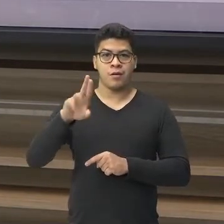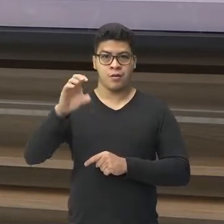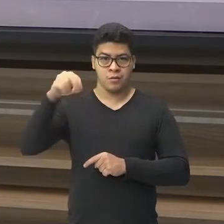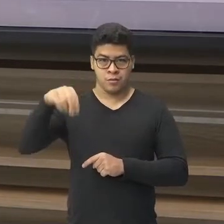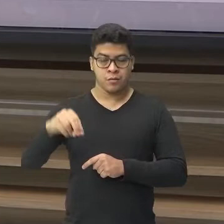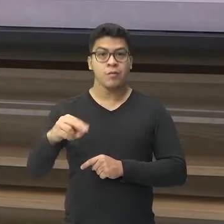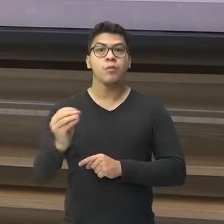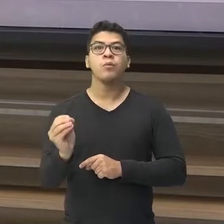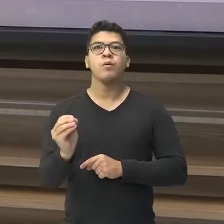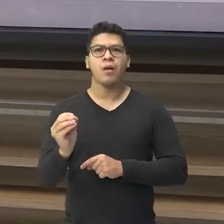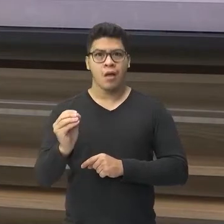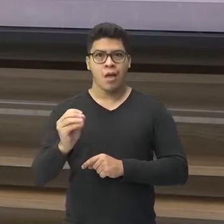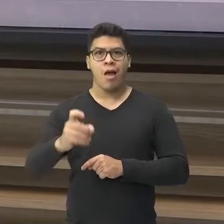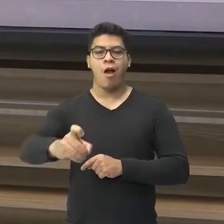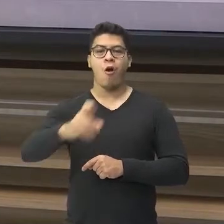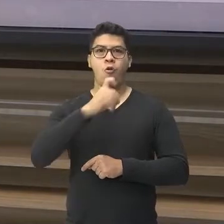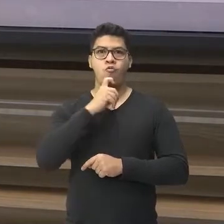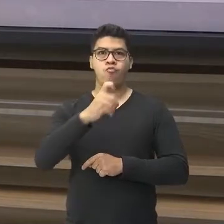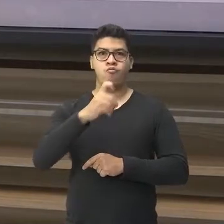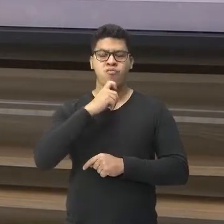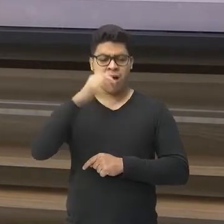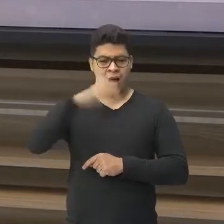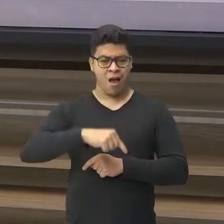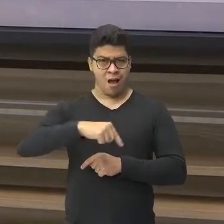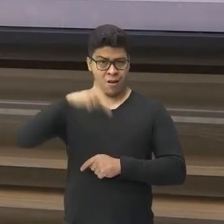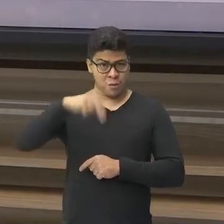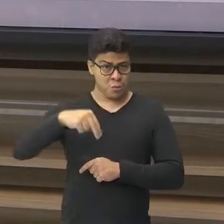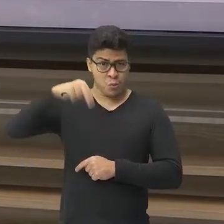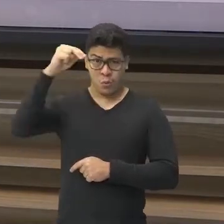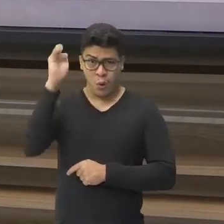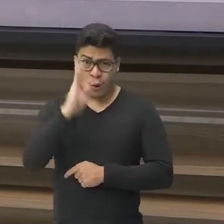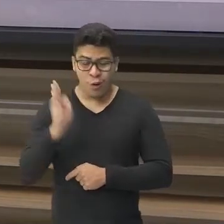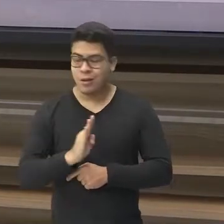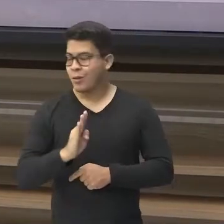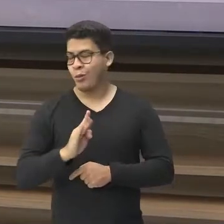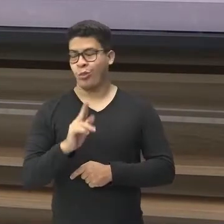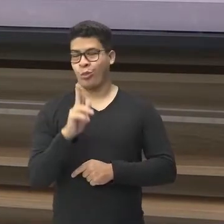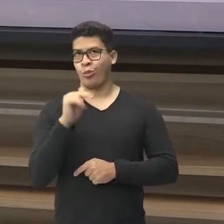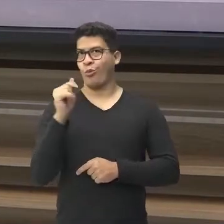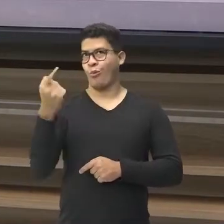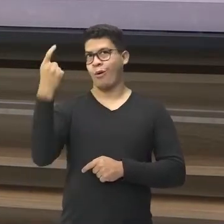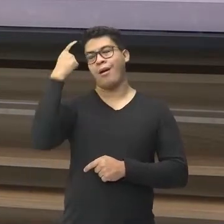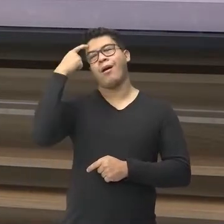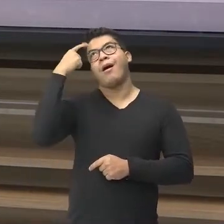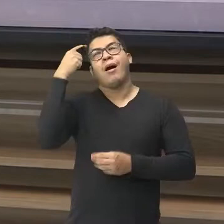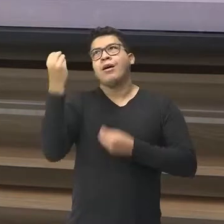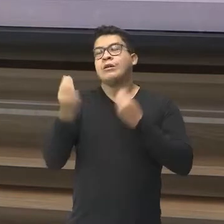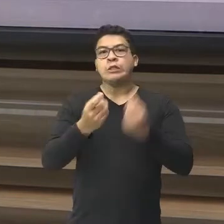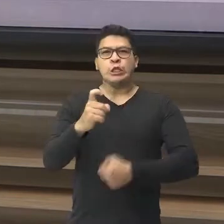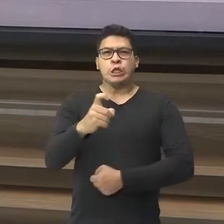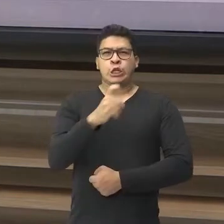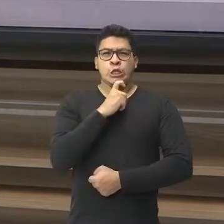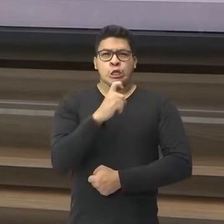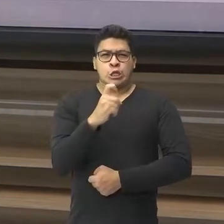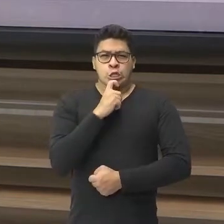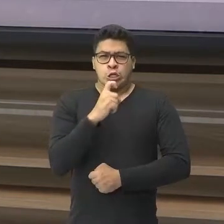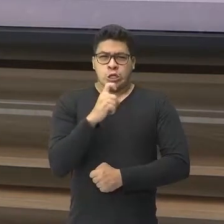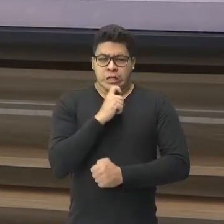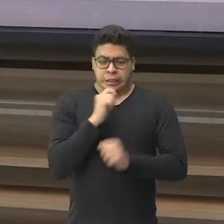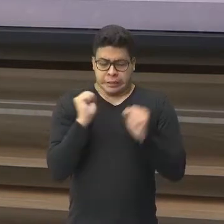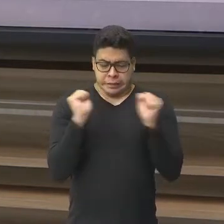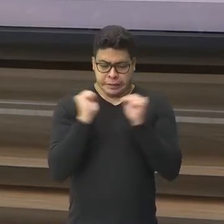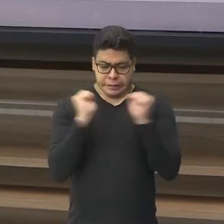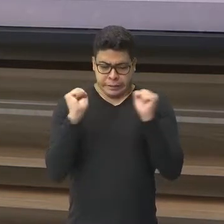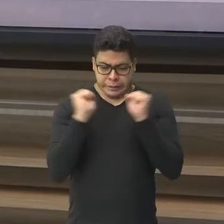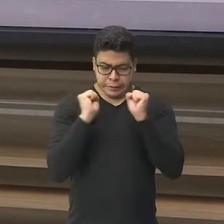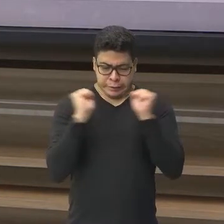um frio que a gente, principalmente a gente aqui do norte, não consegue nem imaginar. É aquele frio de quebrar os ossinhos